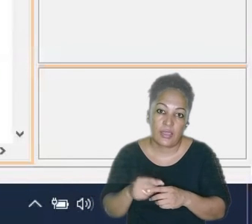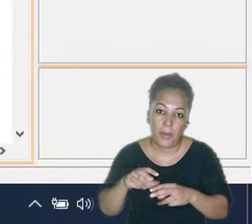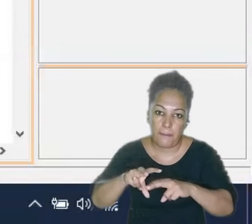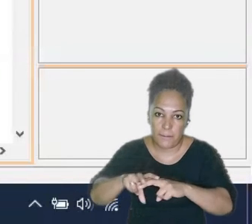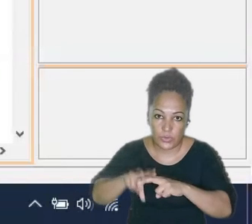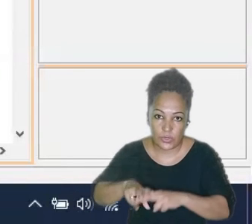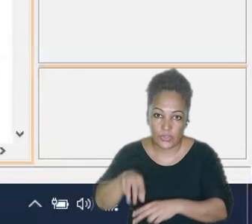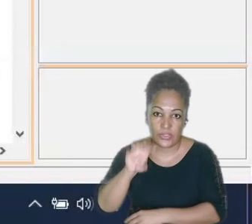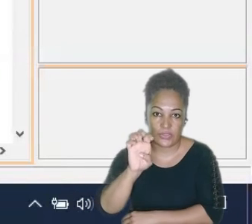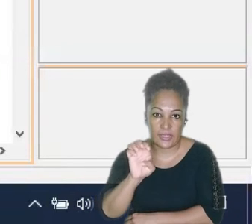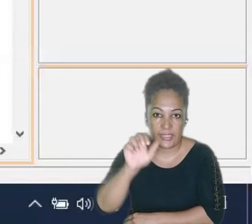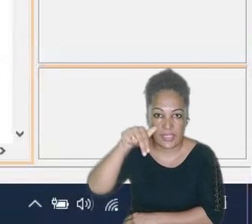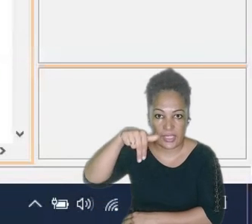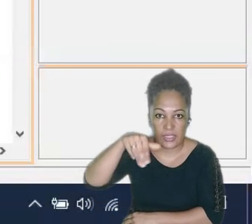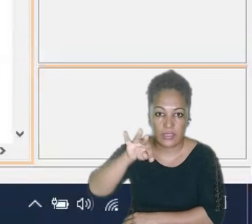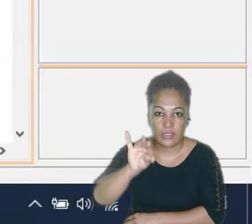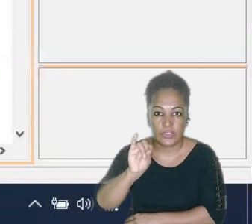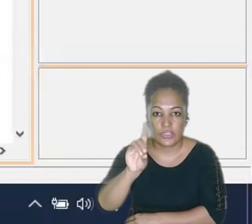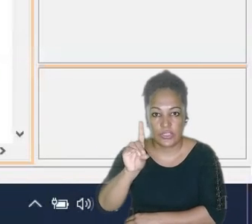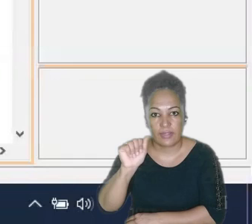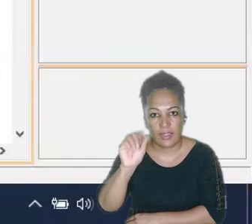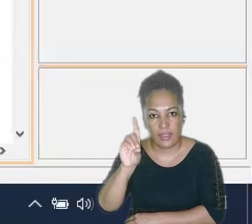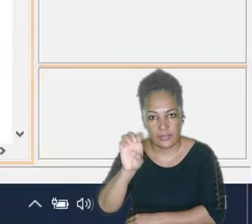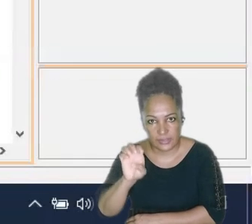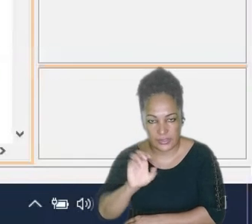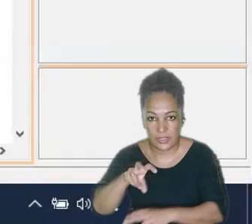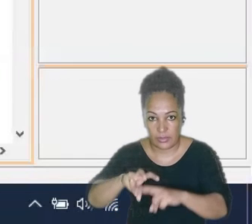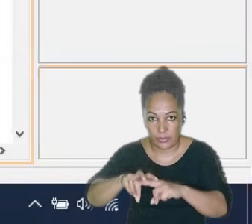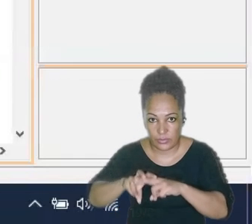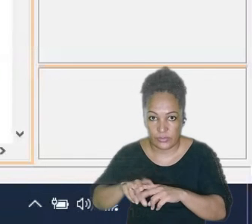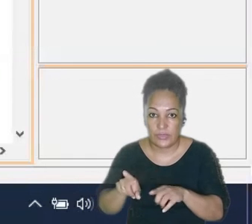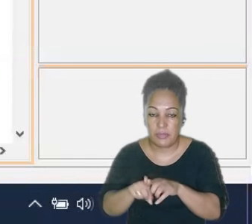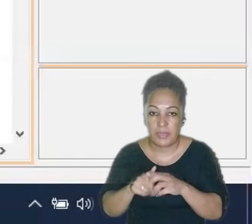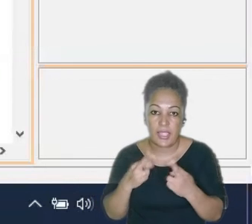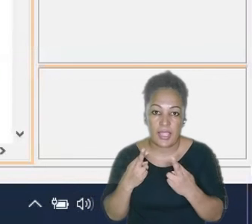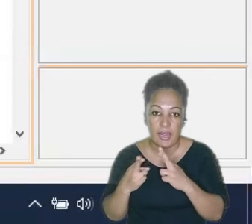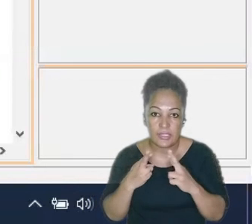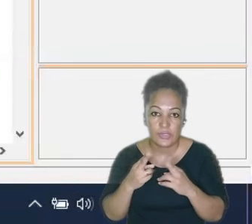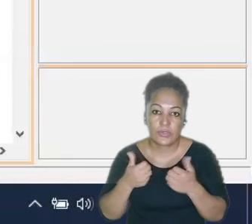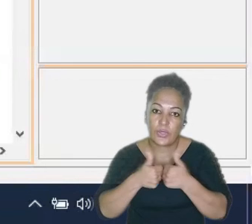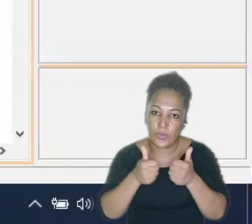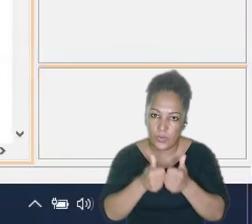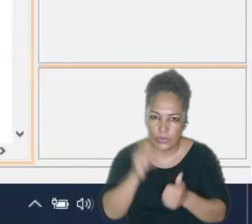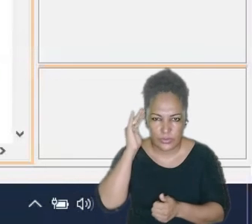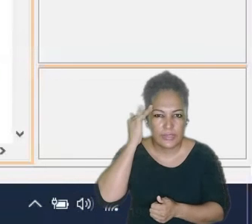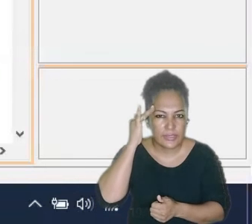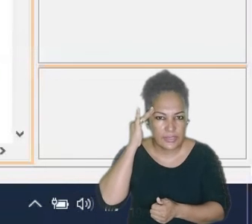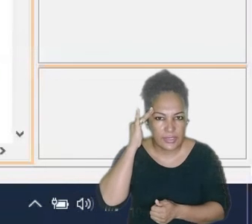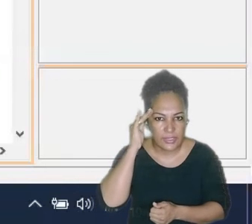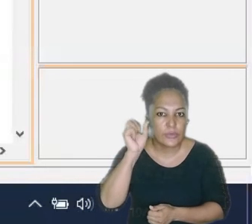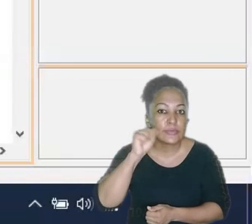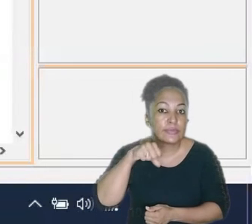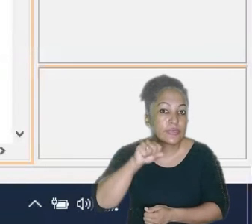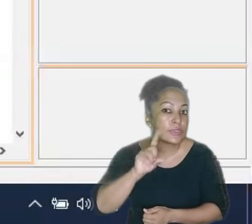poltronas é uma entidade. Então, você relaciona a entidade poltrona com a entidade ônibus. Entenderam